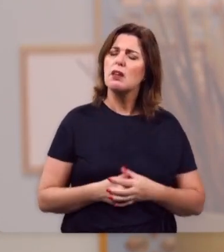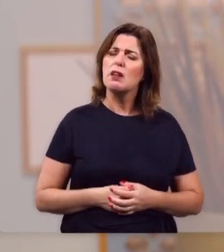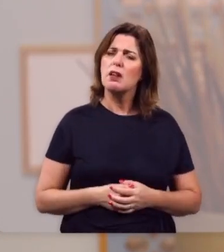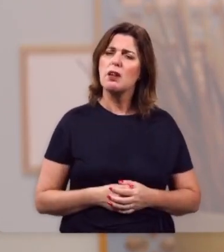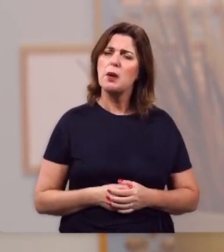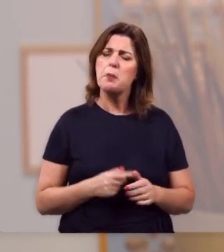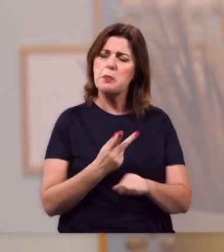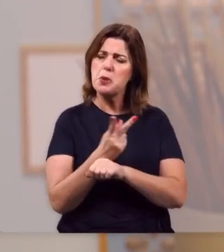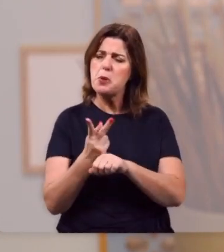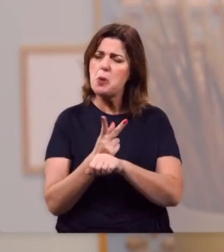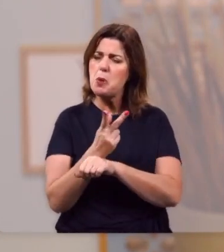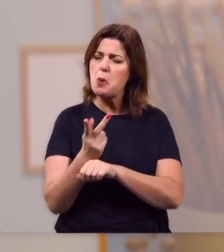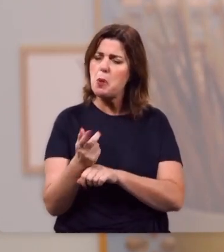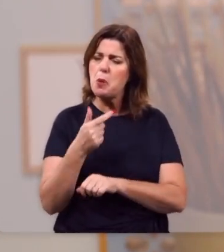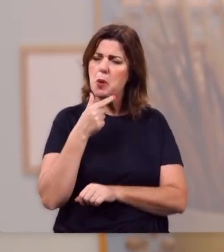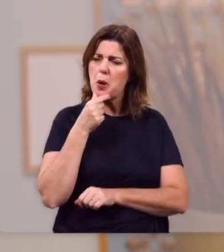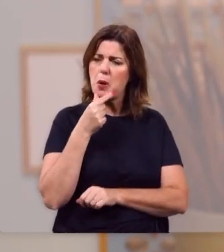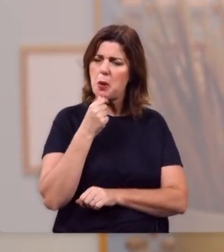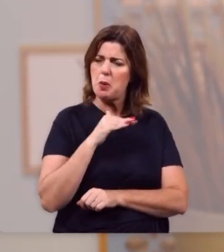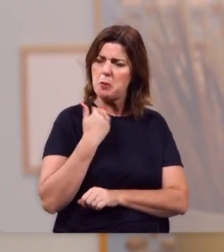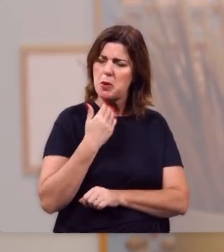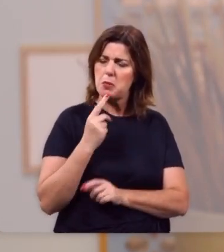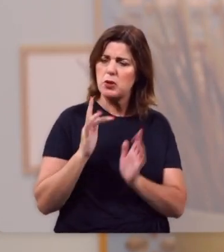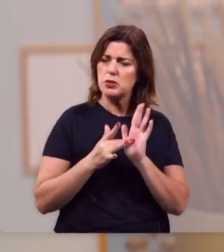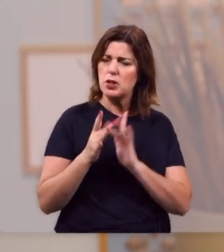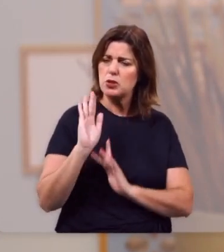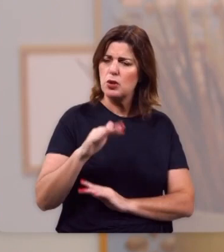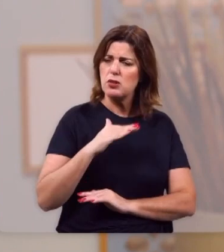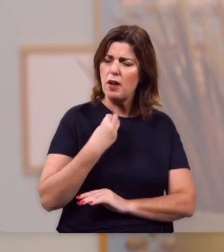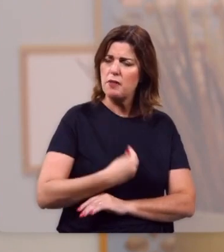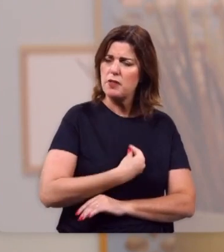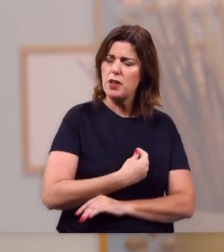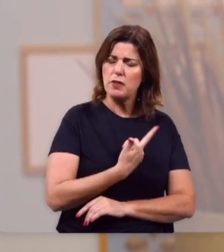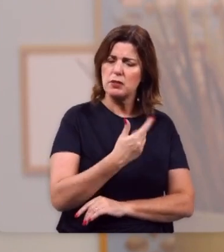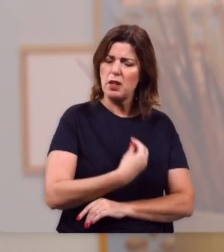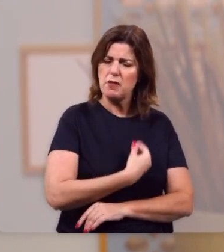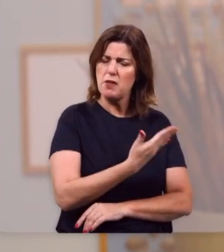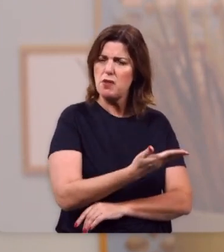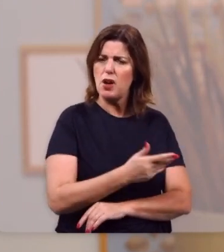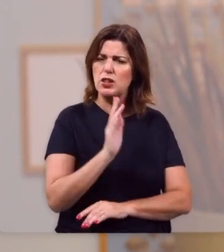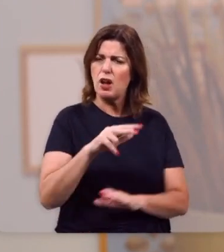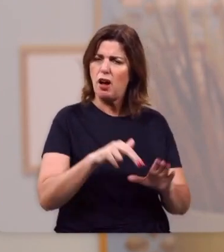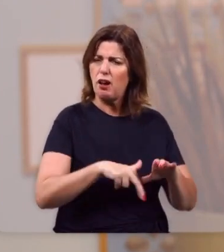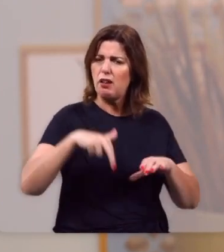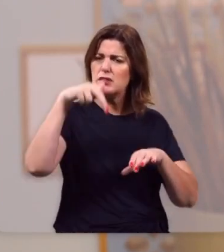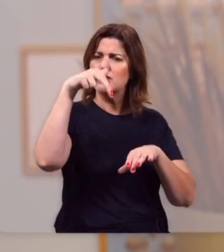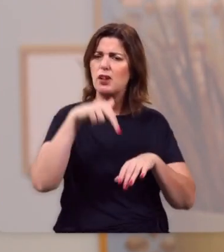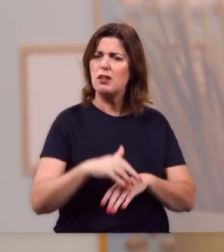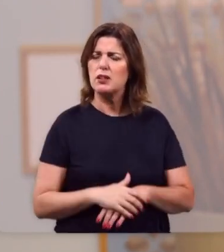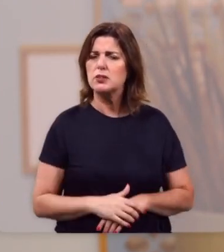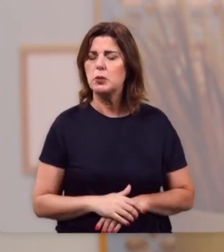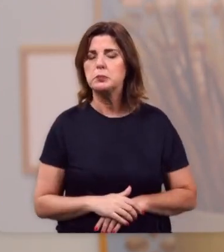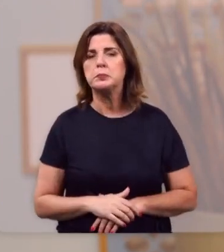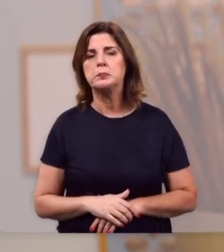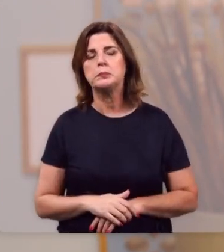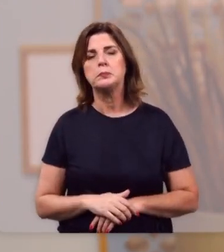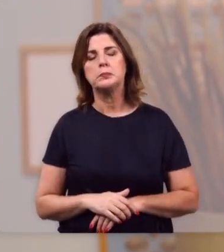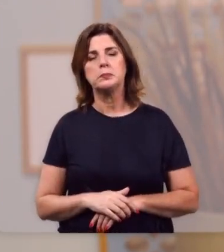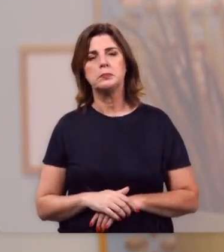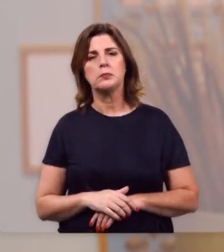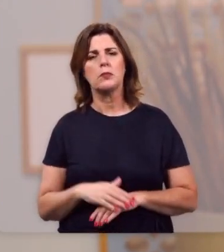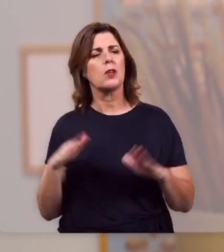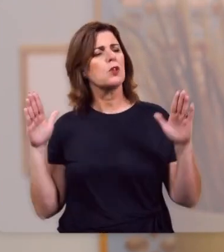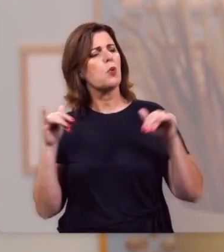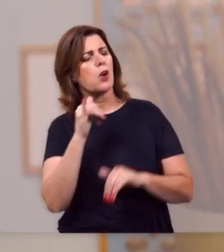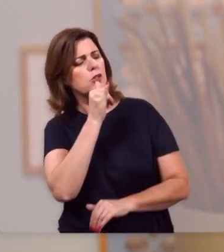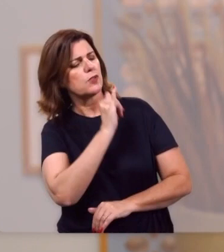aqui, procurar entre os mortos aquele que está vivo? Ele não está mais aqui, ele ressuscitou. E